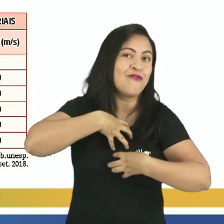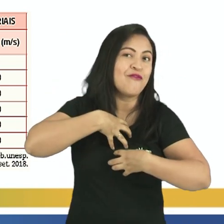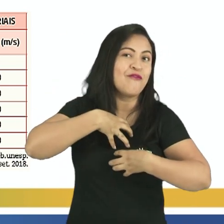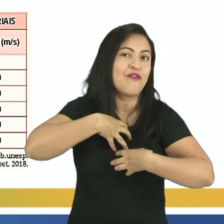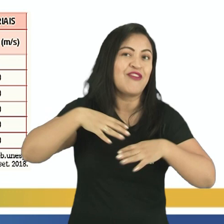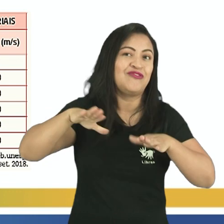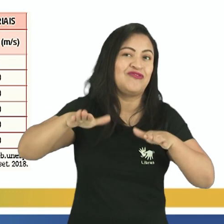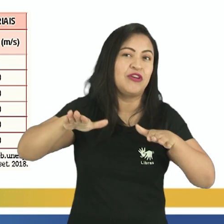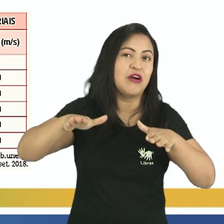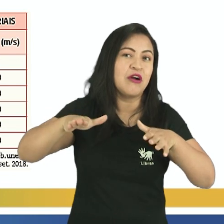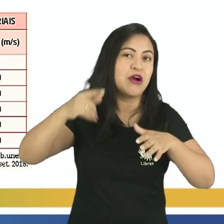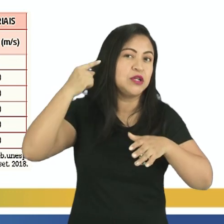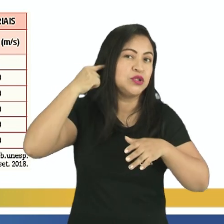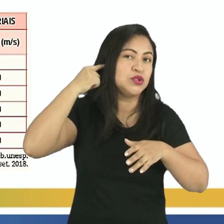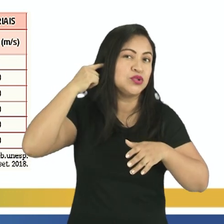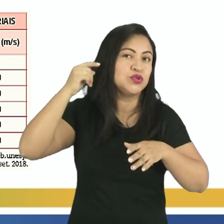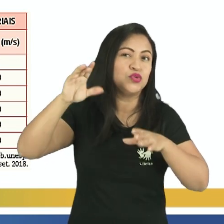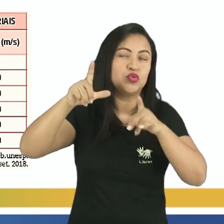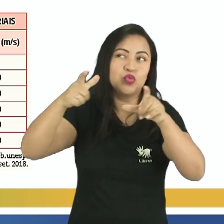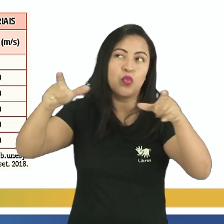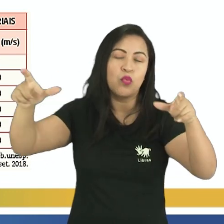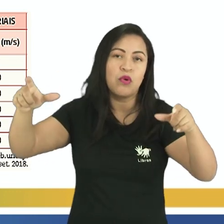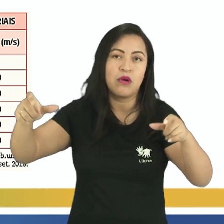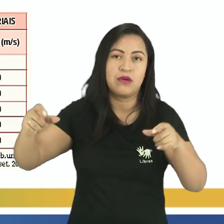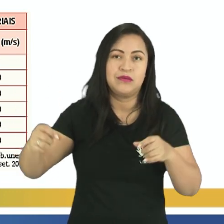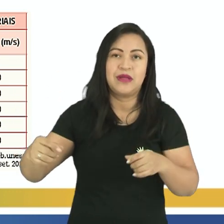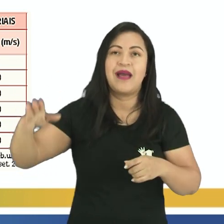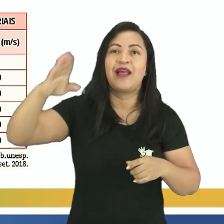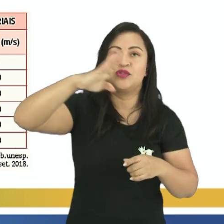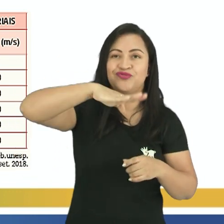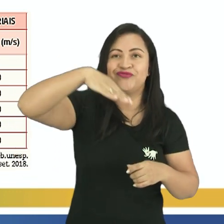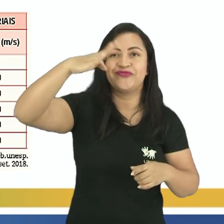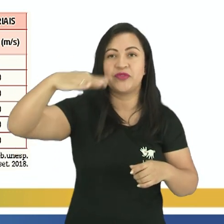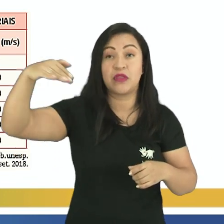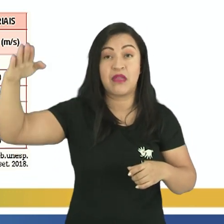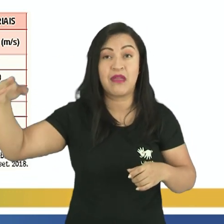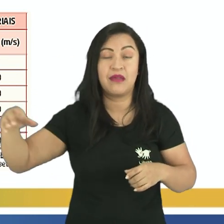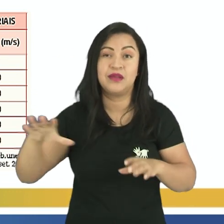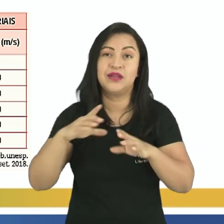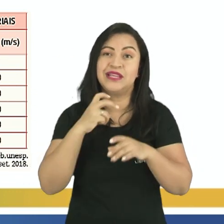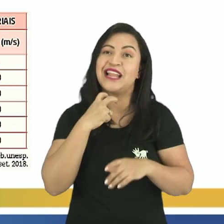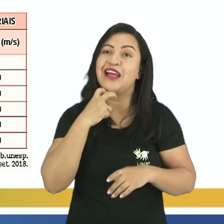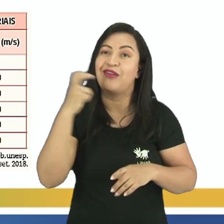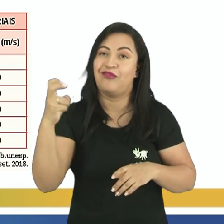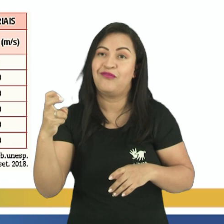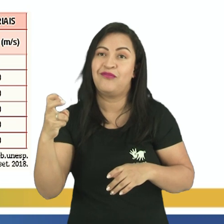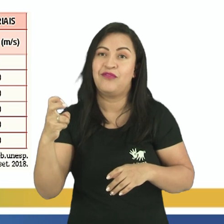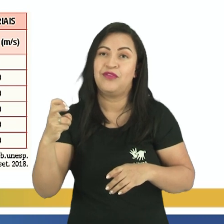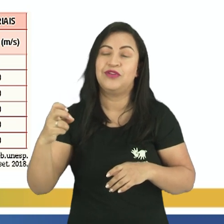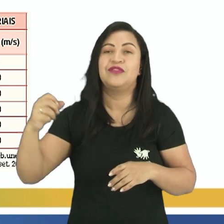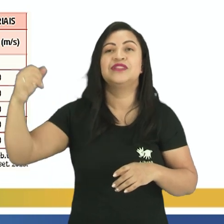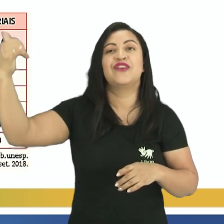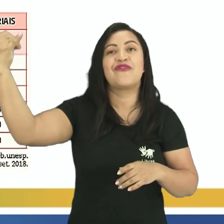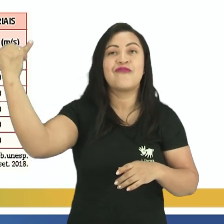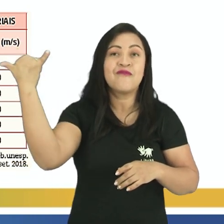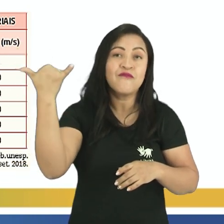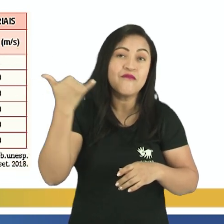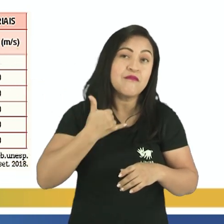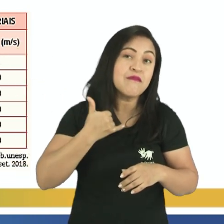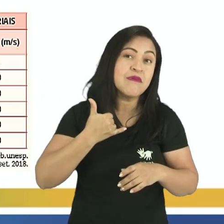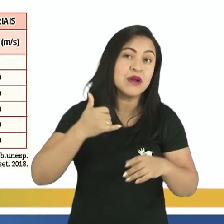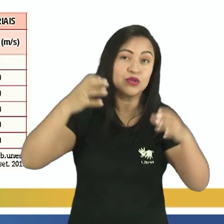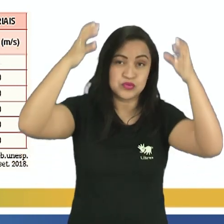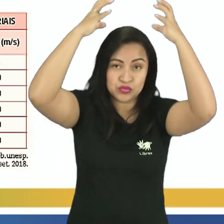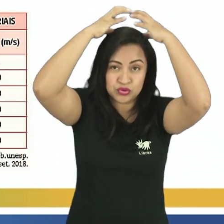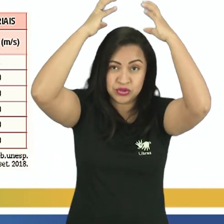essas vibrações propagadas pelo ar, vão ser transformadas em informações